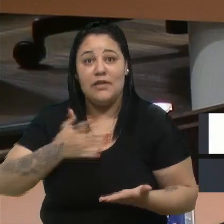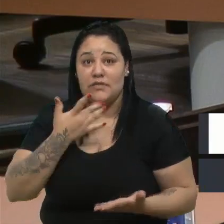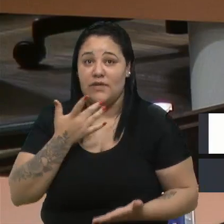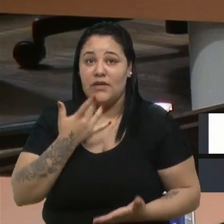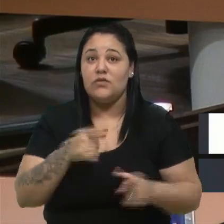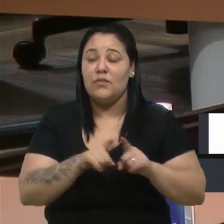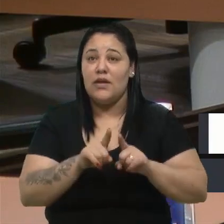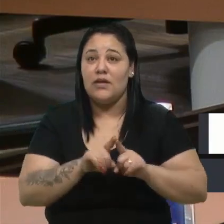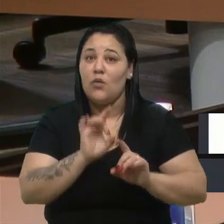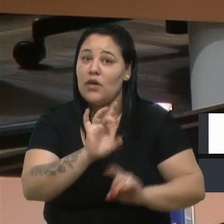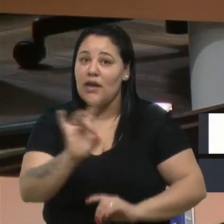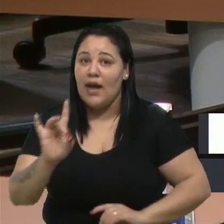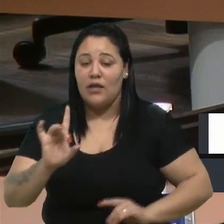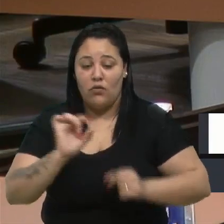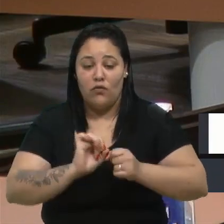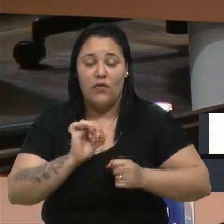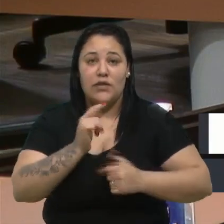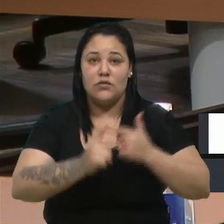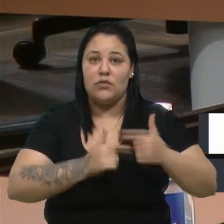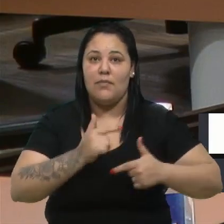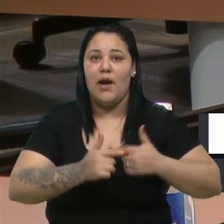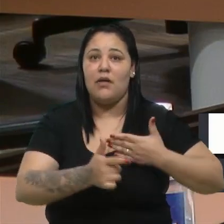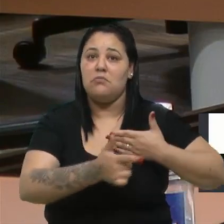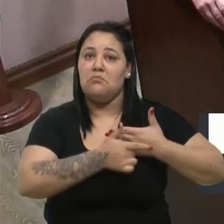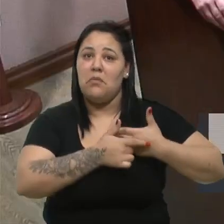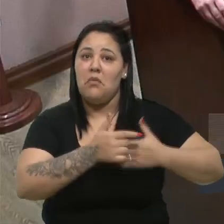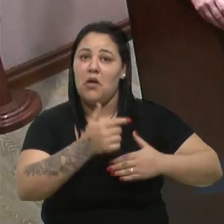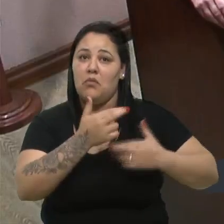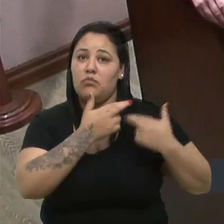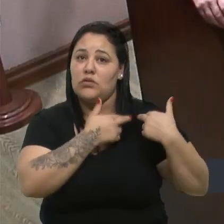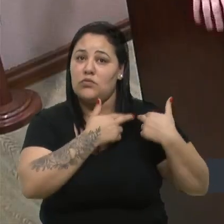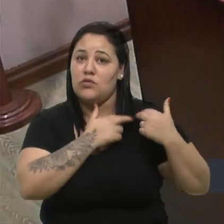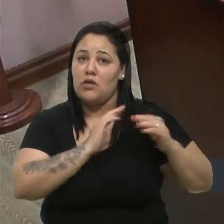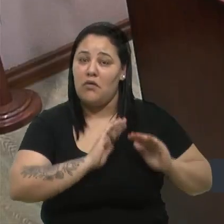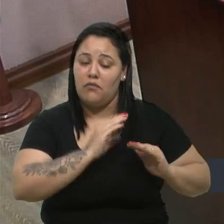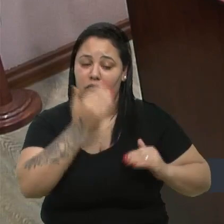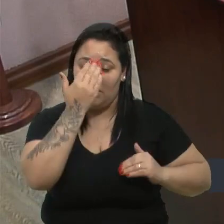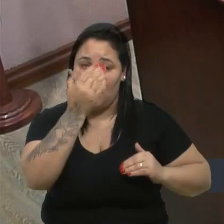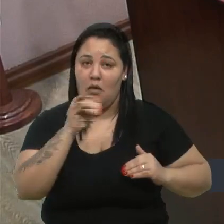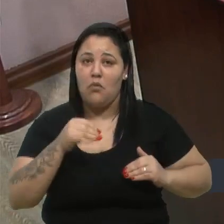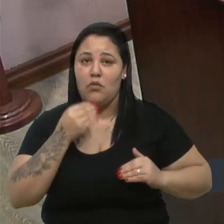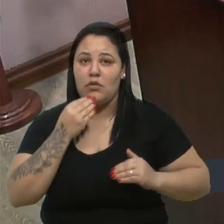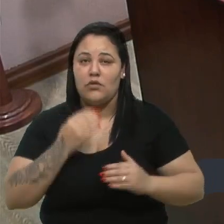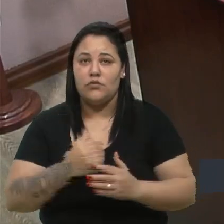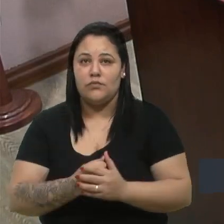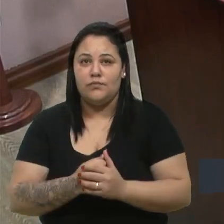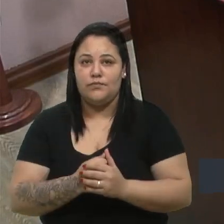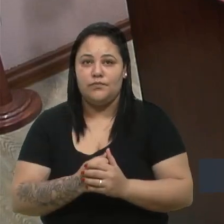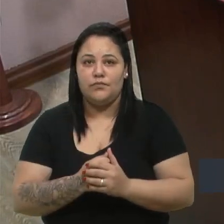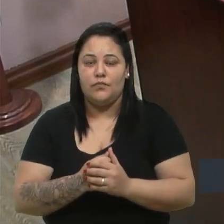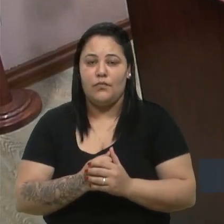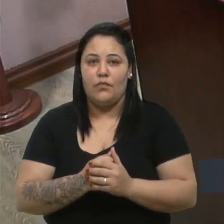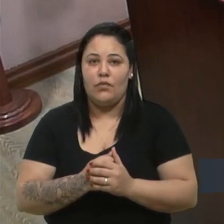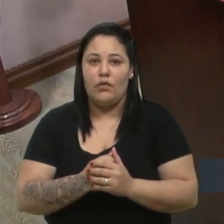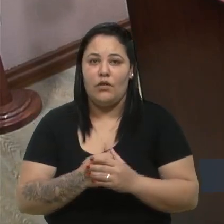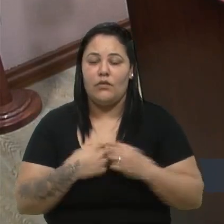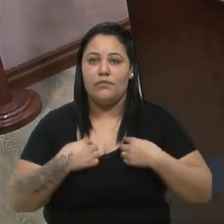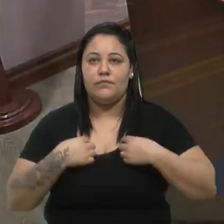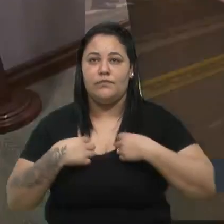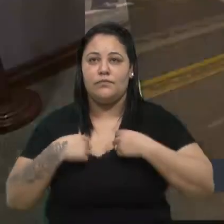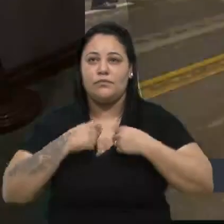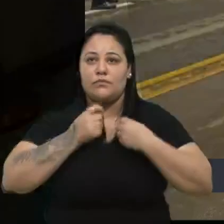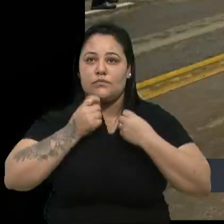cada um faça a sua parte. Obrigado pela oportunidade. E o mais importante, vereador Scalco, essa viatura que vocês estão vendo ali, ela é